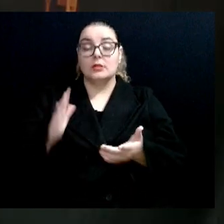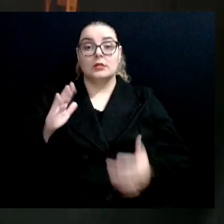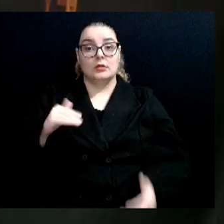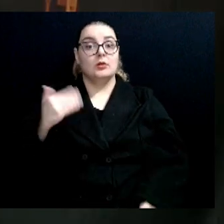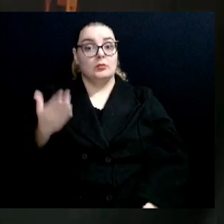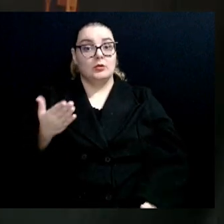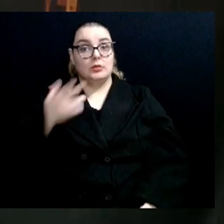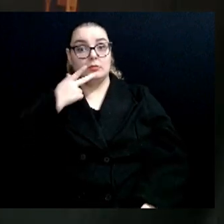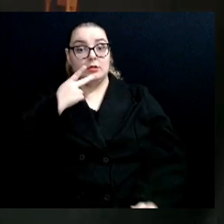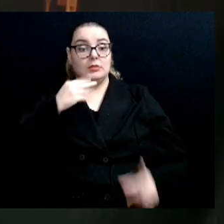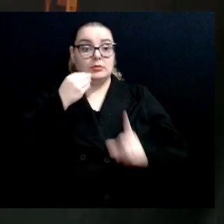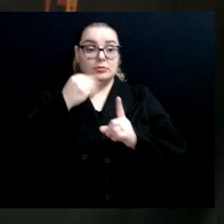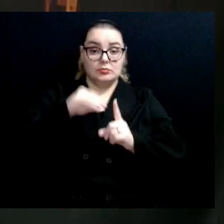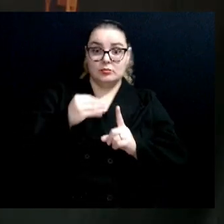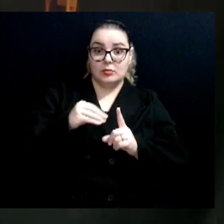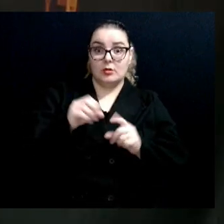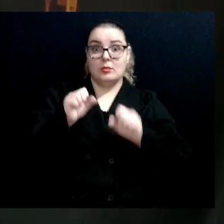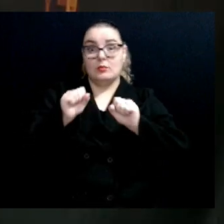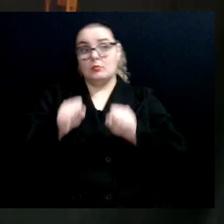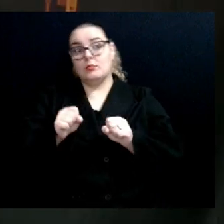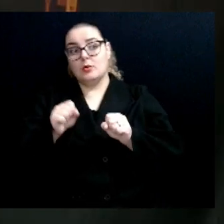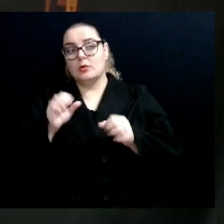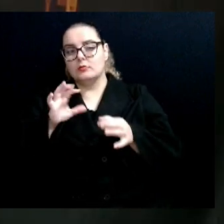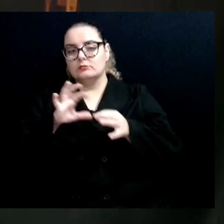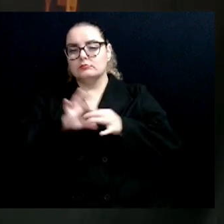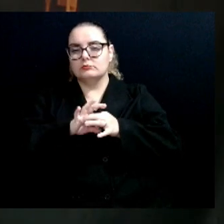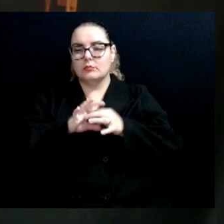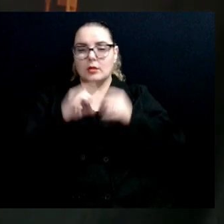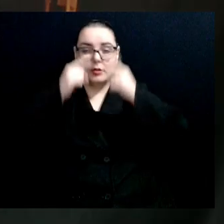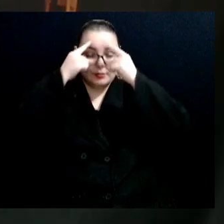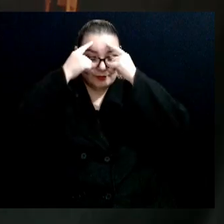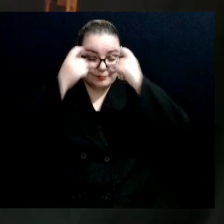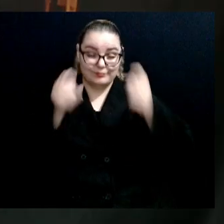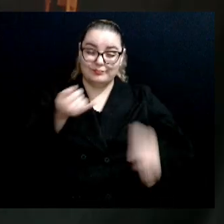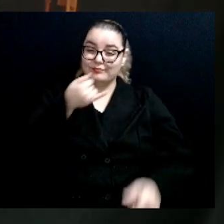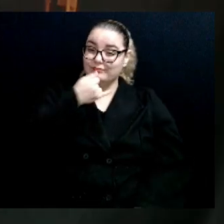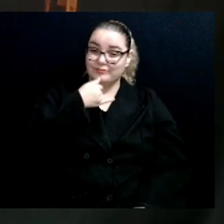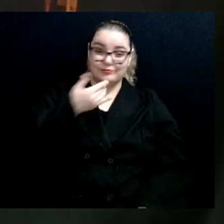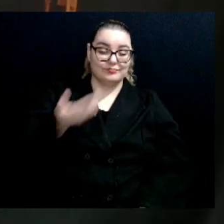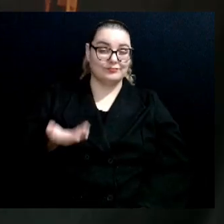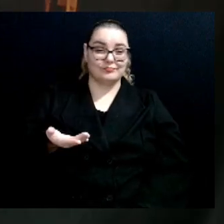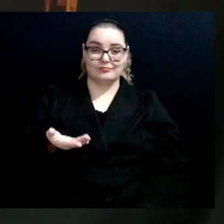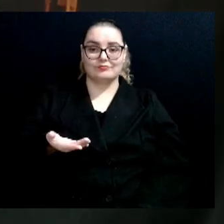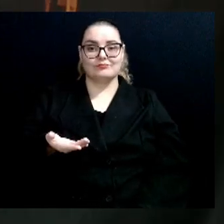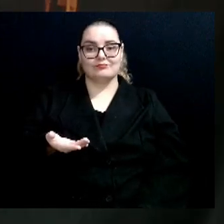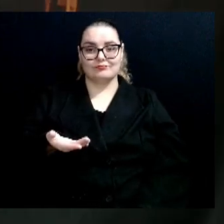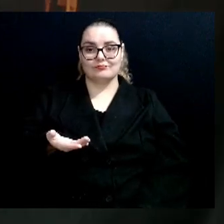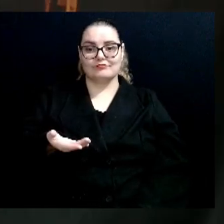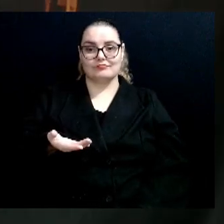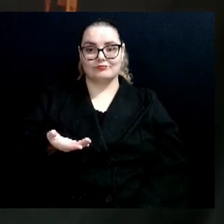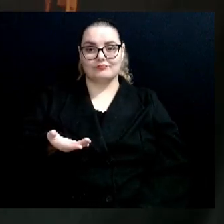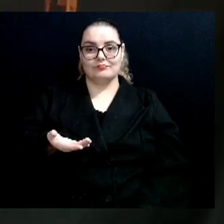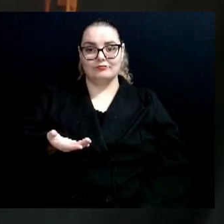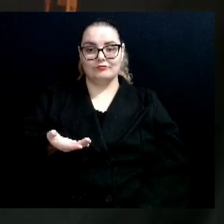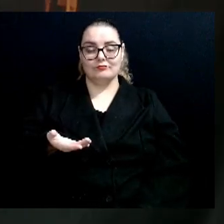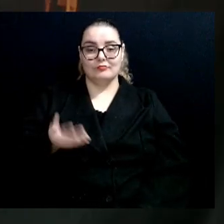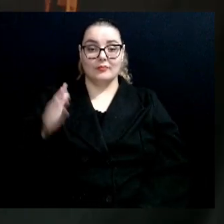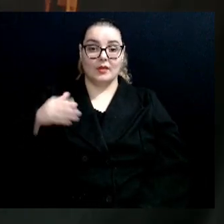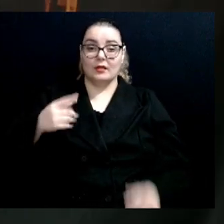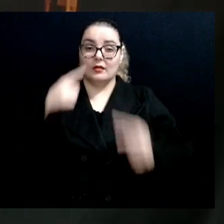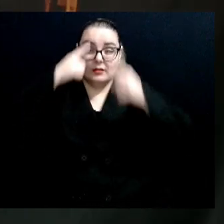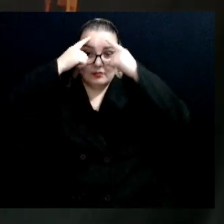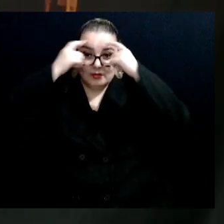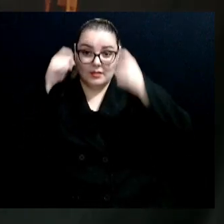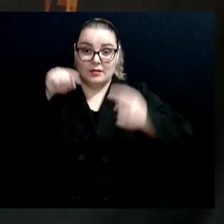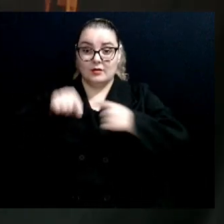vulnerabilidade, a gente pode conectar com a violência, infelizmente, né? Quando a violência é contra a pessoa